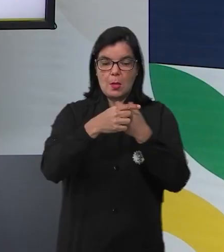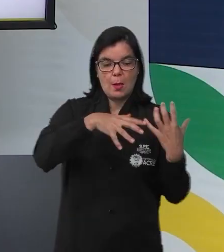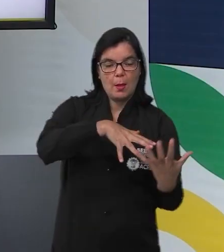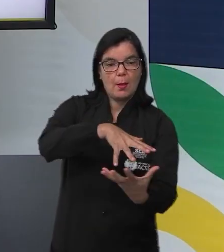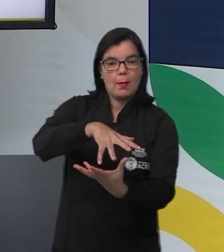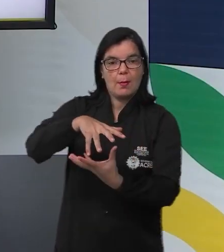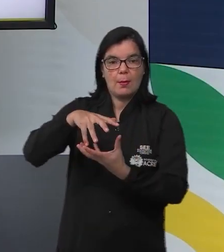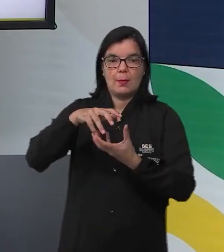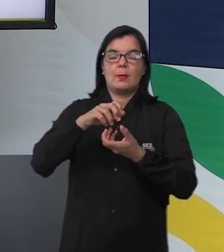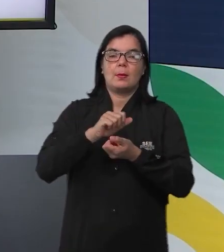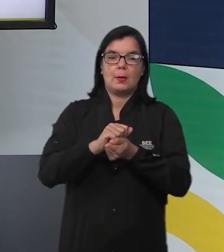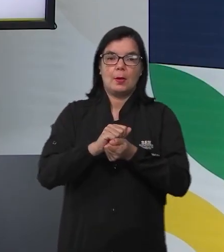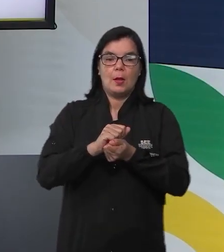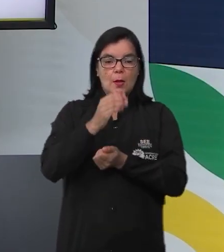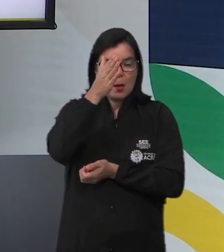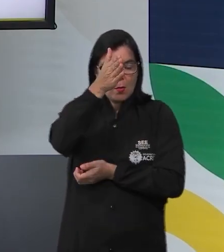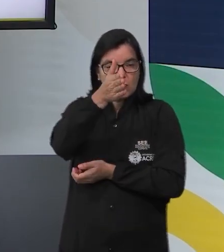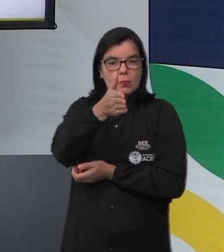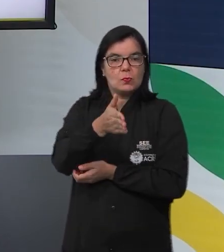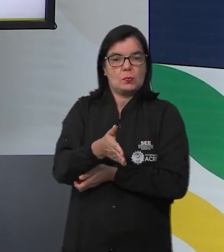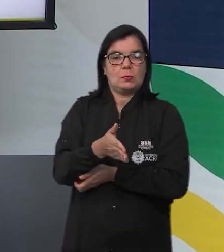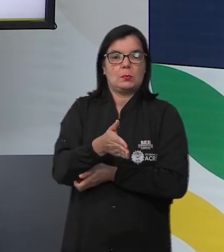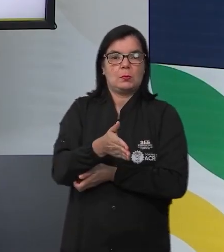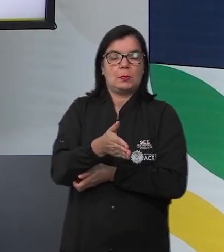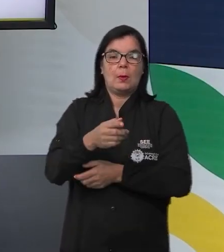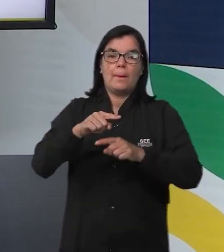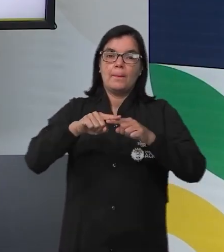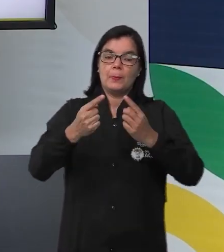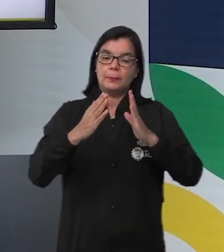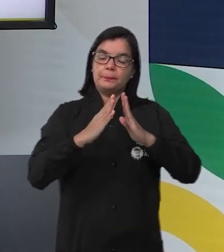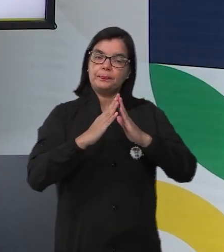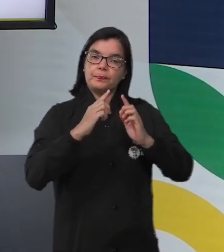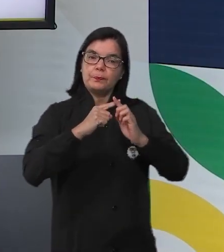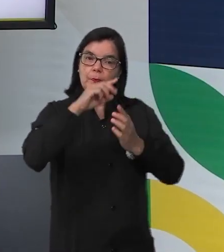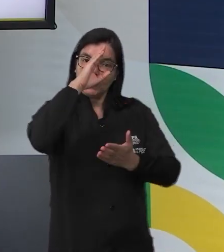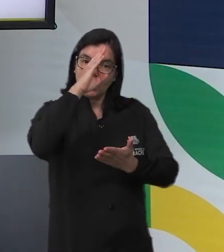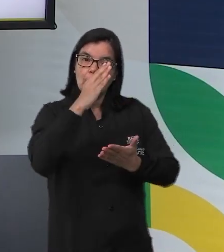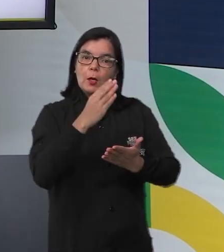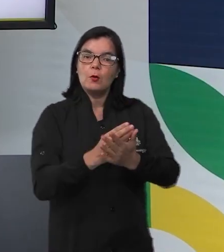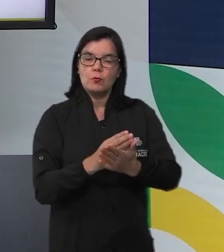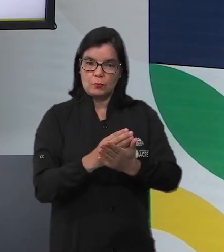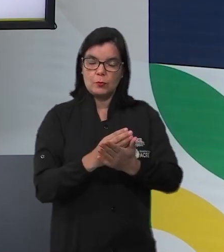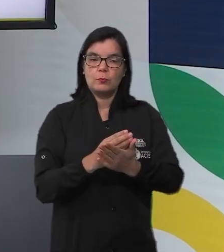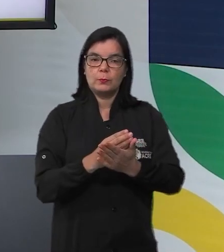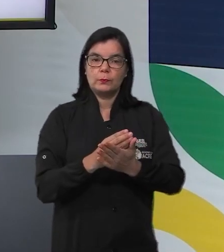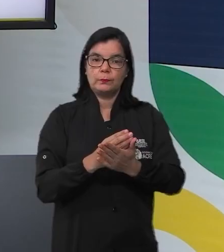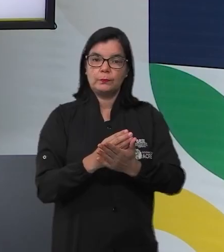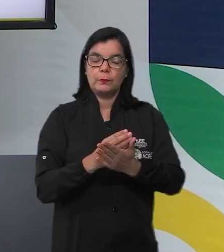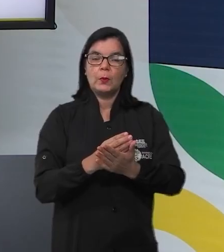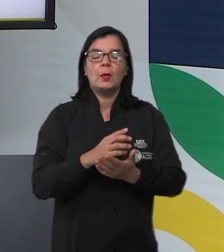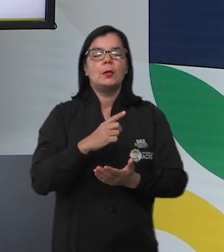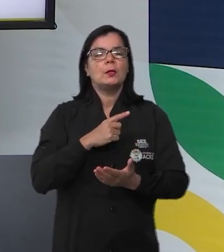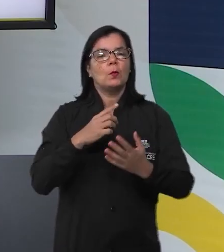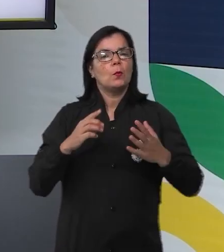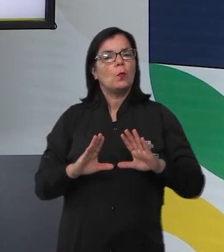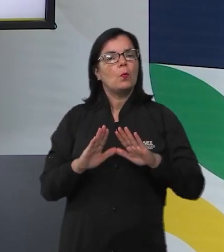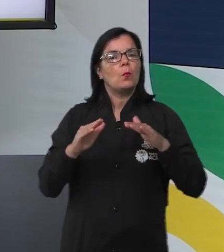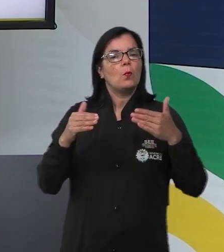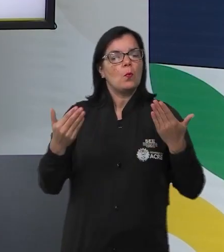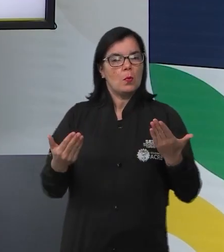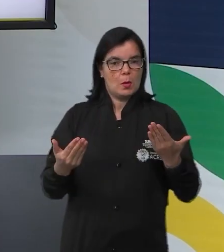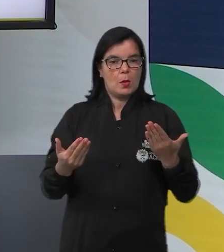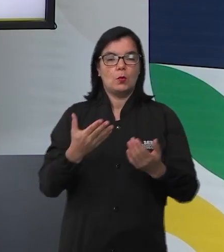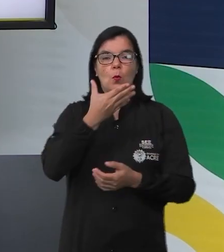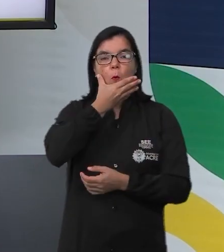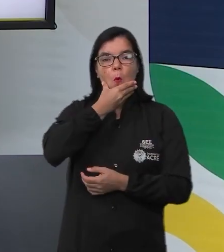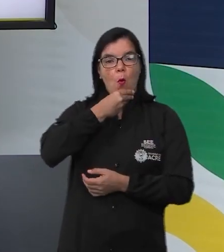que a Terra era o centro do universo. E a igreja, ela acreditava muito no geocentrismo. Então, quando